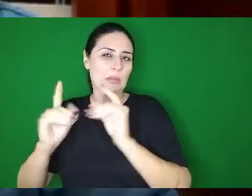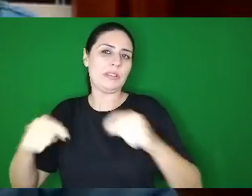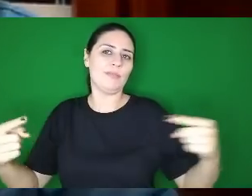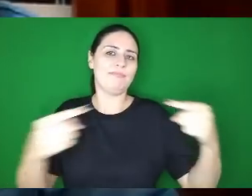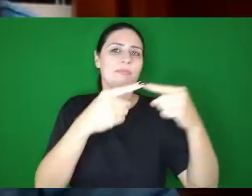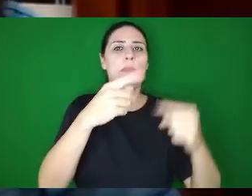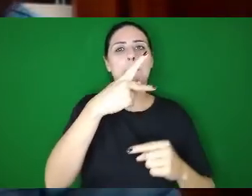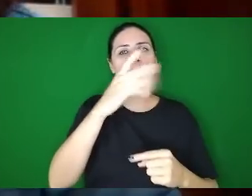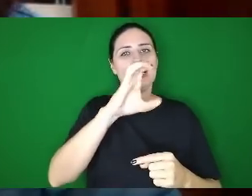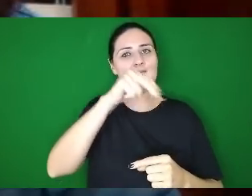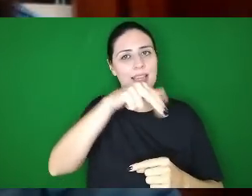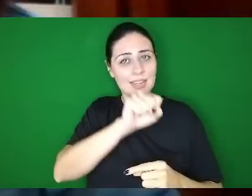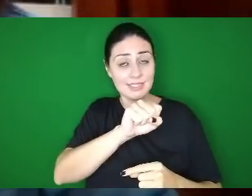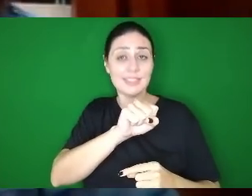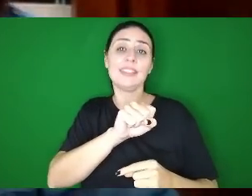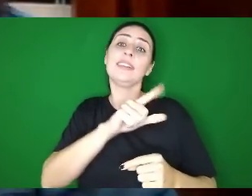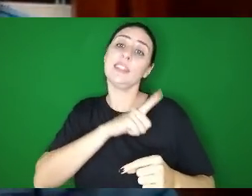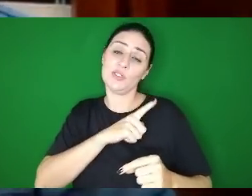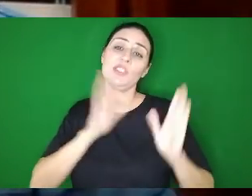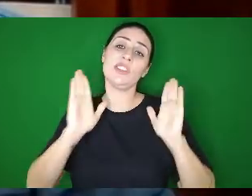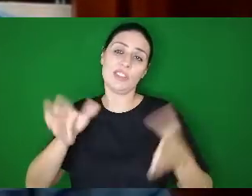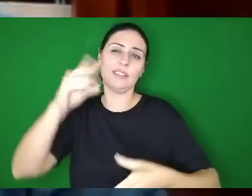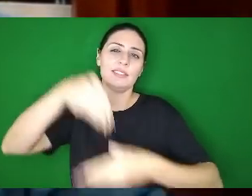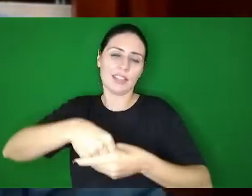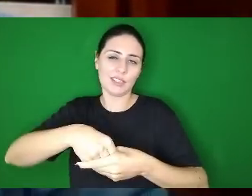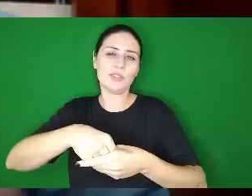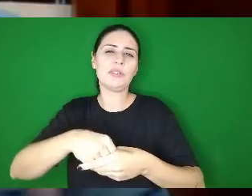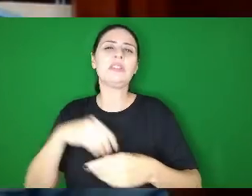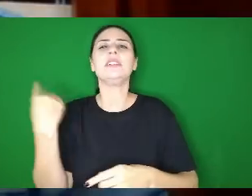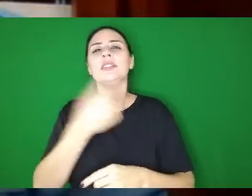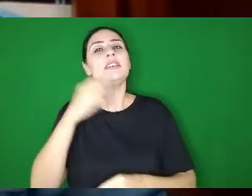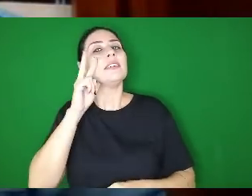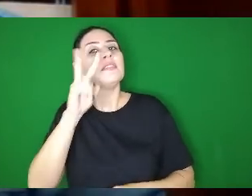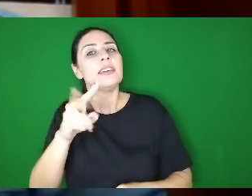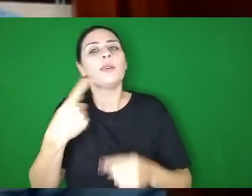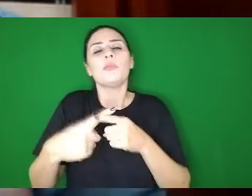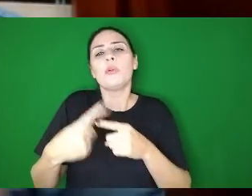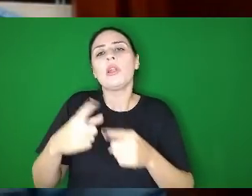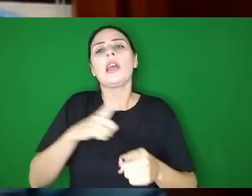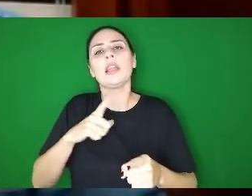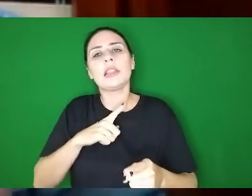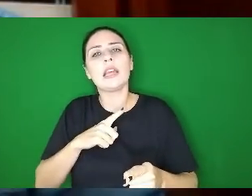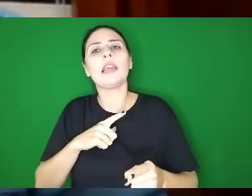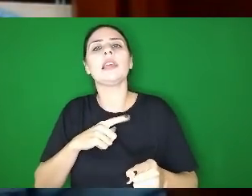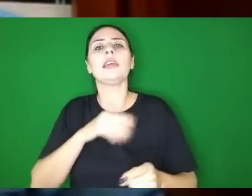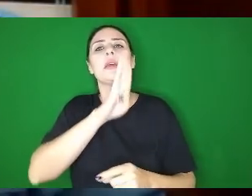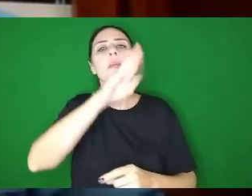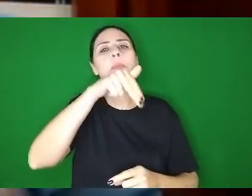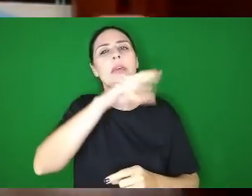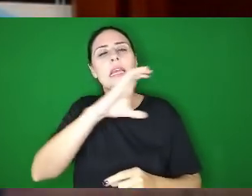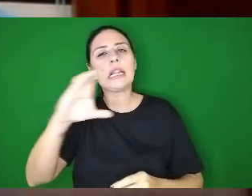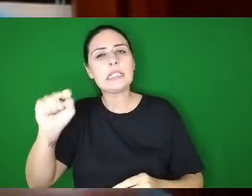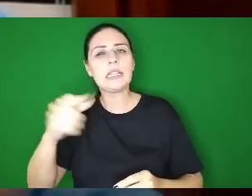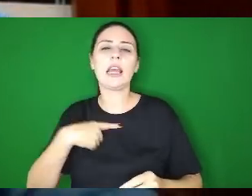já vinha. E aí a gente vê por que ela foi abraçada e por que ela ganha reforço ainda. Se a